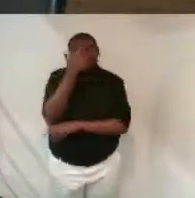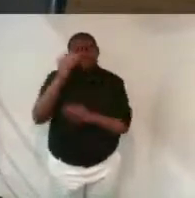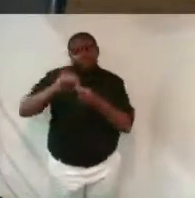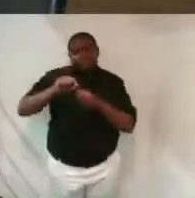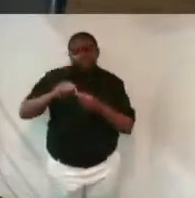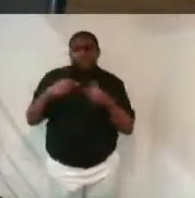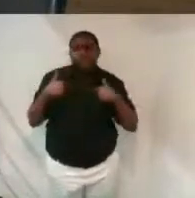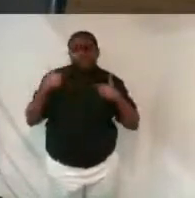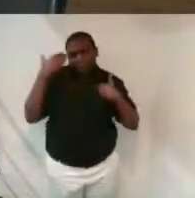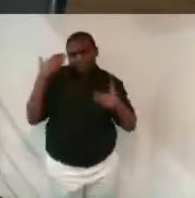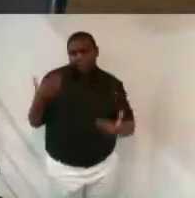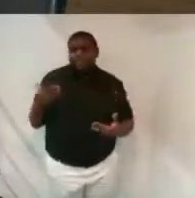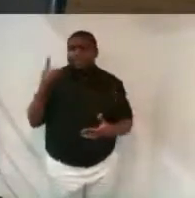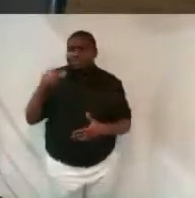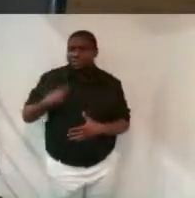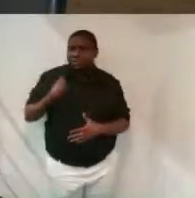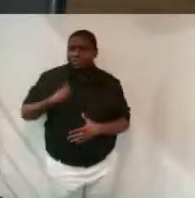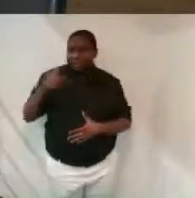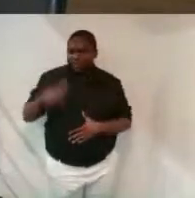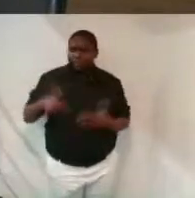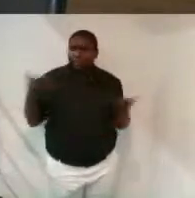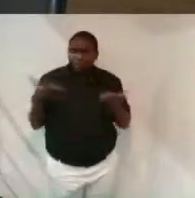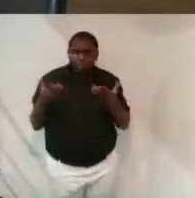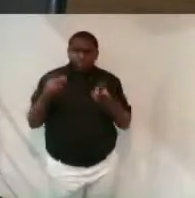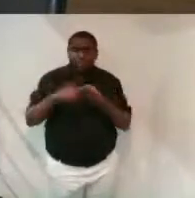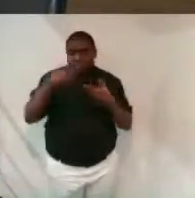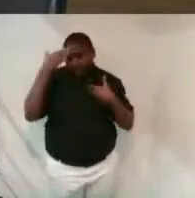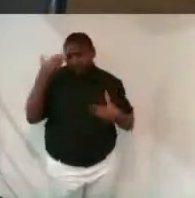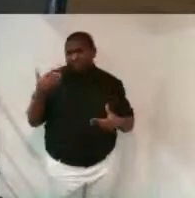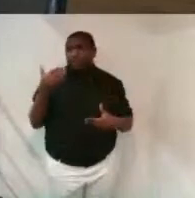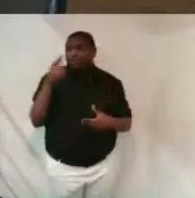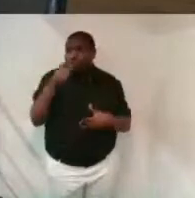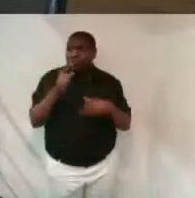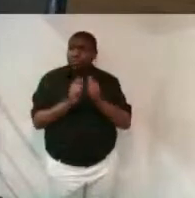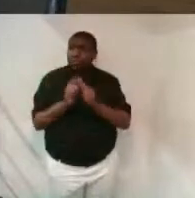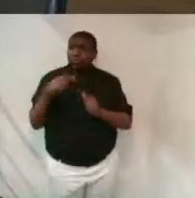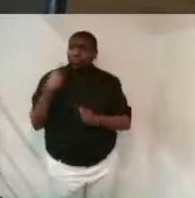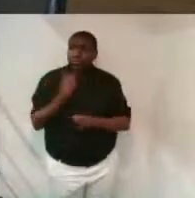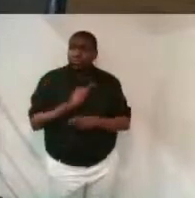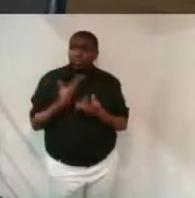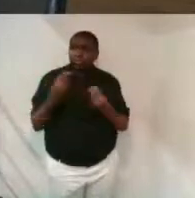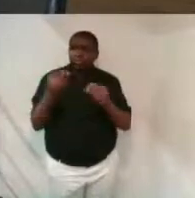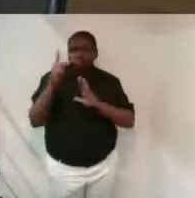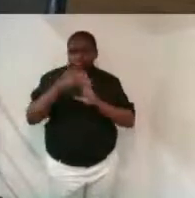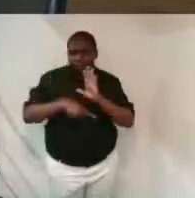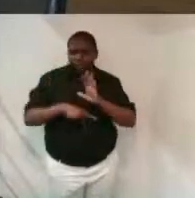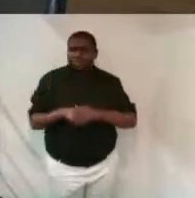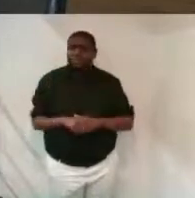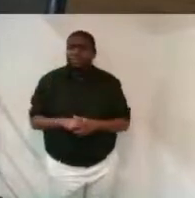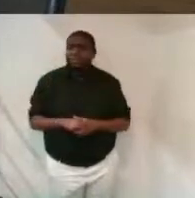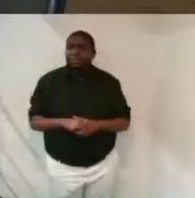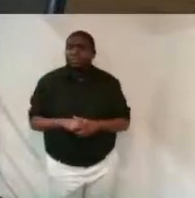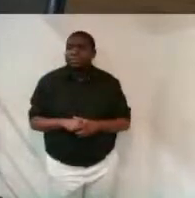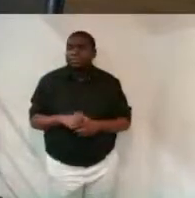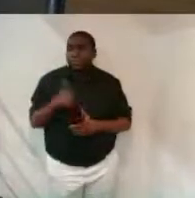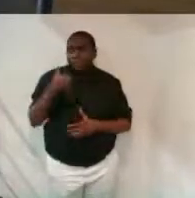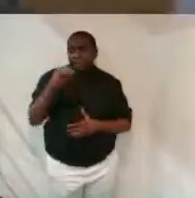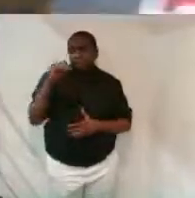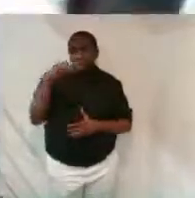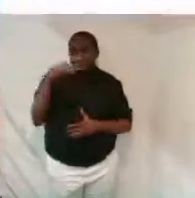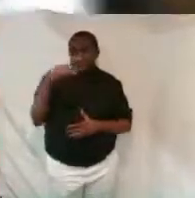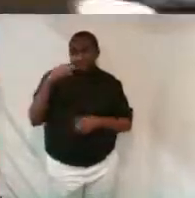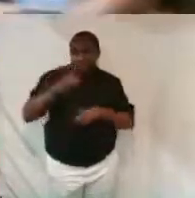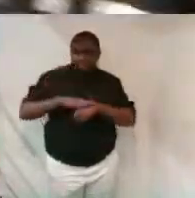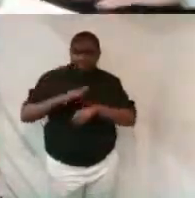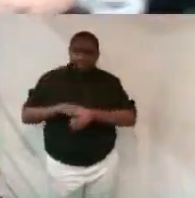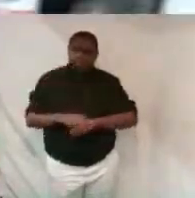por sua presença aqui hoje e agradeço também pela parceria em tantos projetos. Eu passo a palavra para o senhor por 10 minutos.